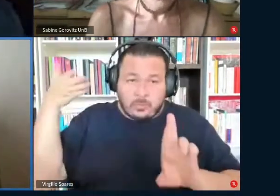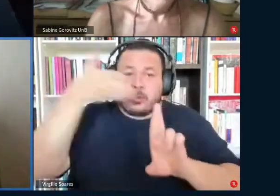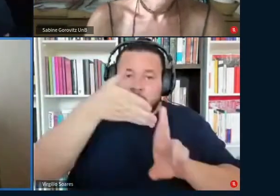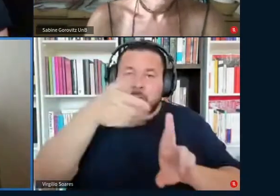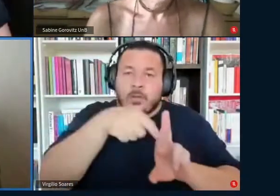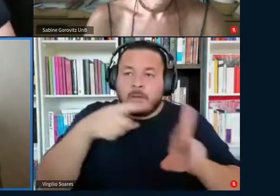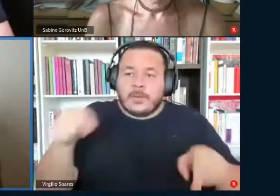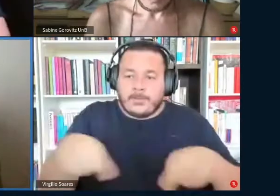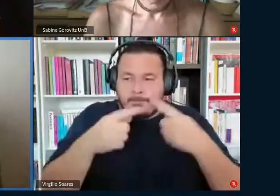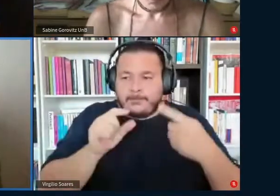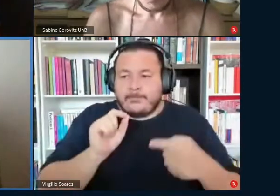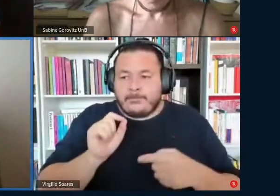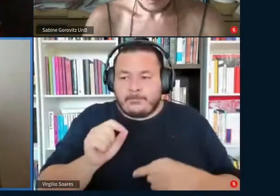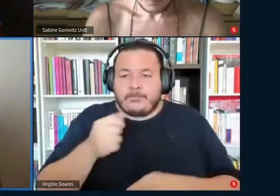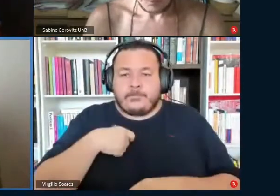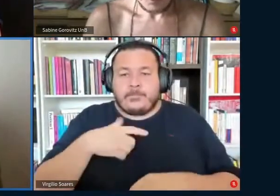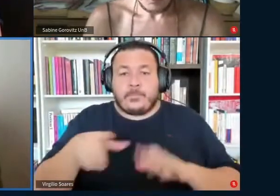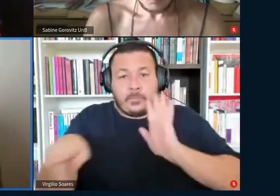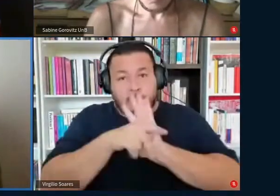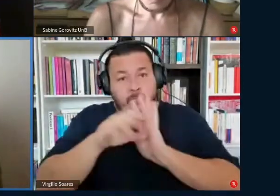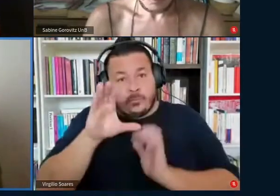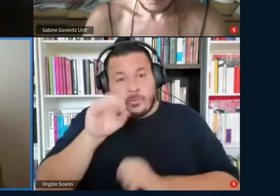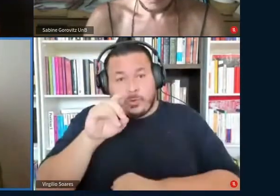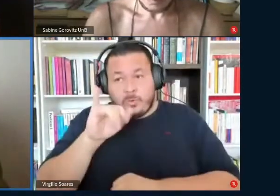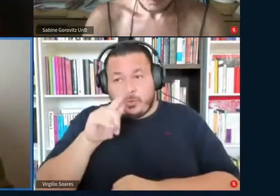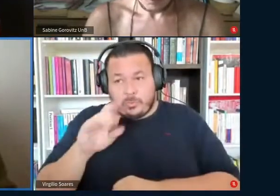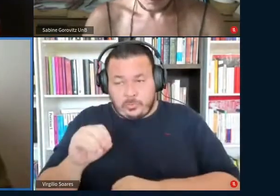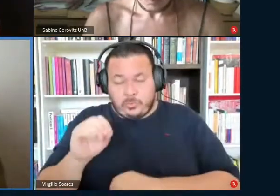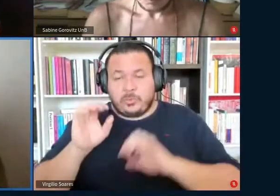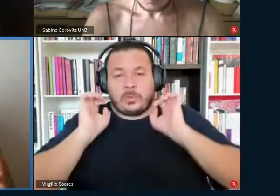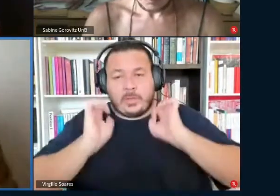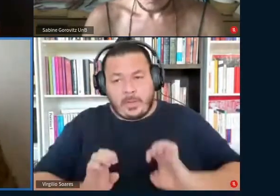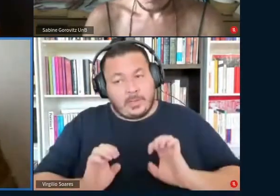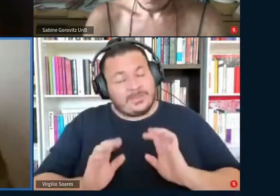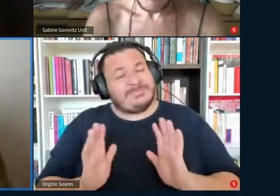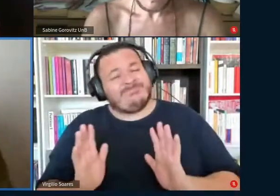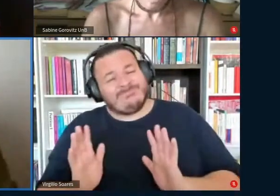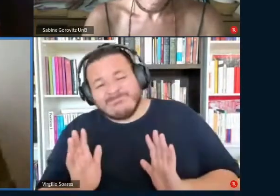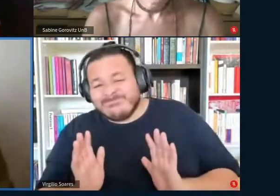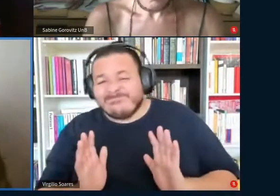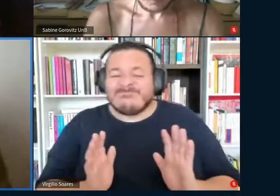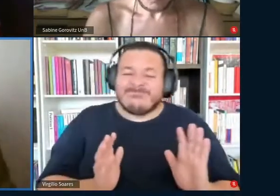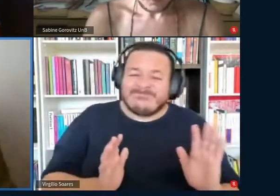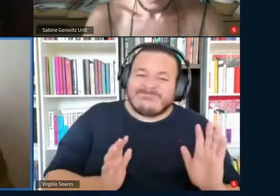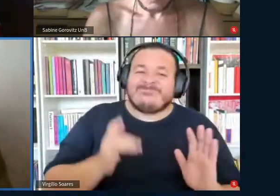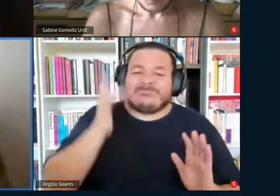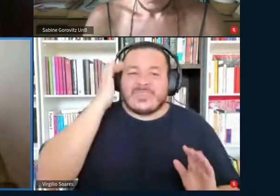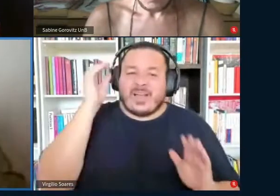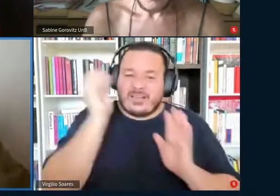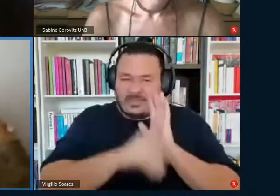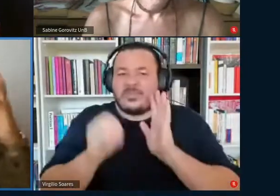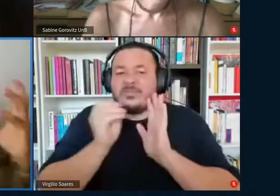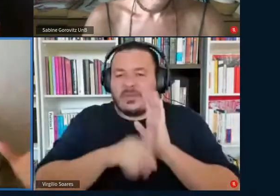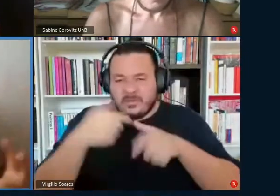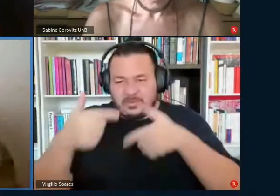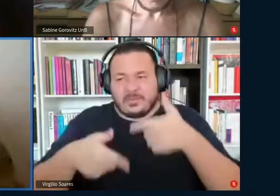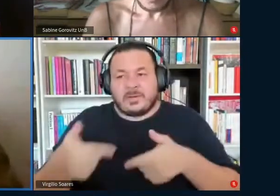enquanto do ponto, lá no código de conduta ética. Eu achei que faltou você trabalhar com esse elemento.